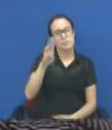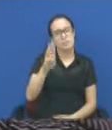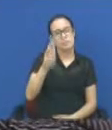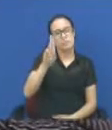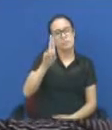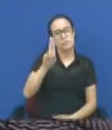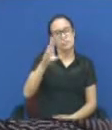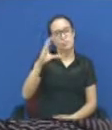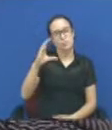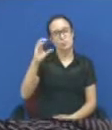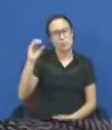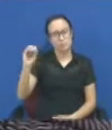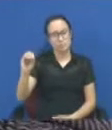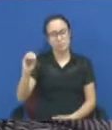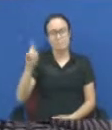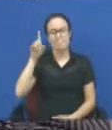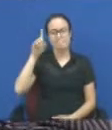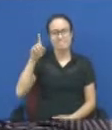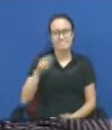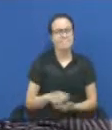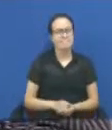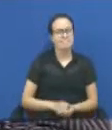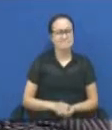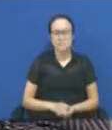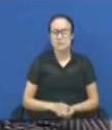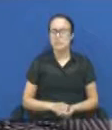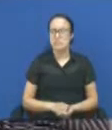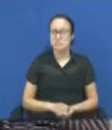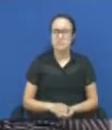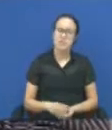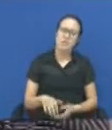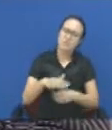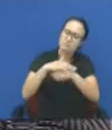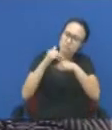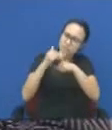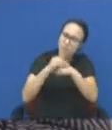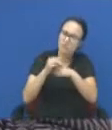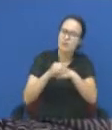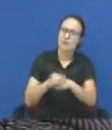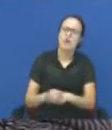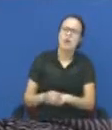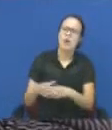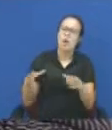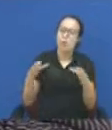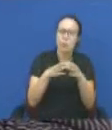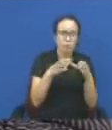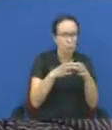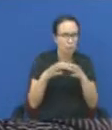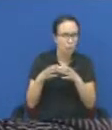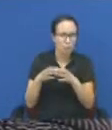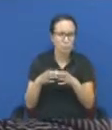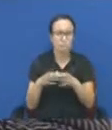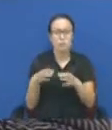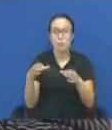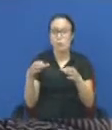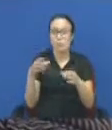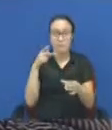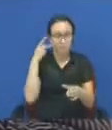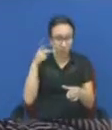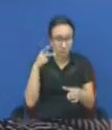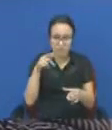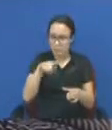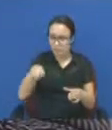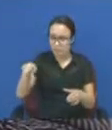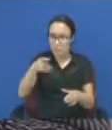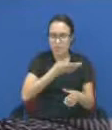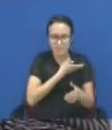Então, a nossa solidariedade aos membros do partido do Eduardo, que aqui estão, também aos familiares, né, que essa